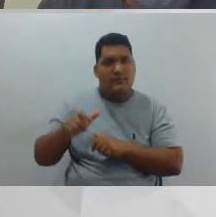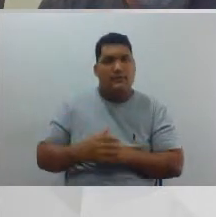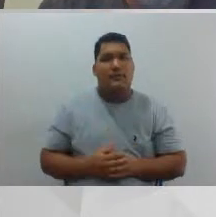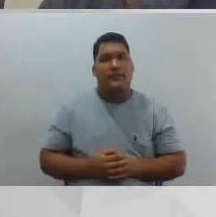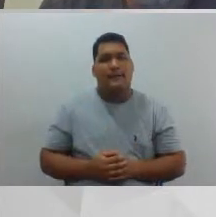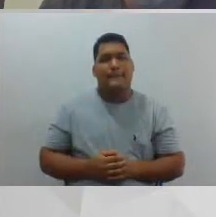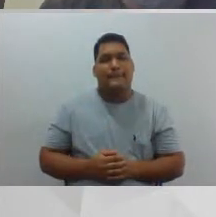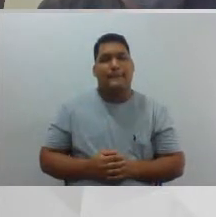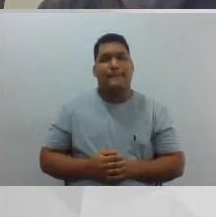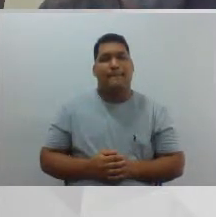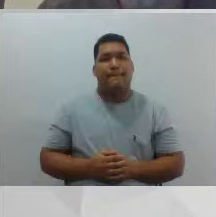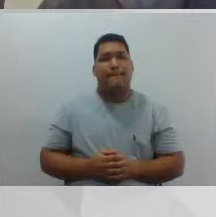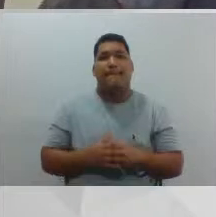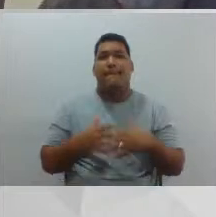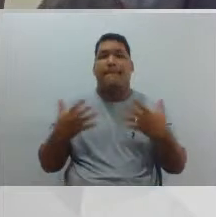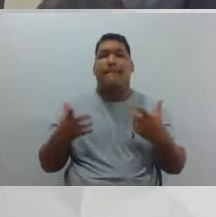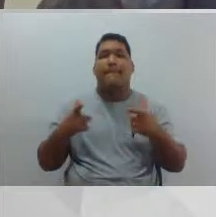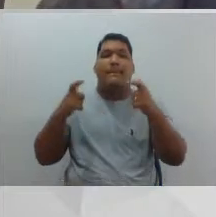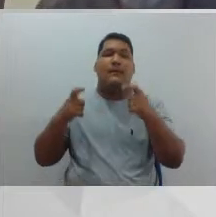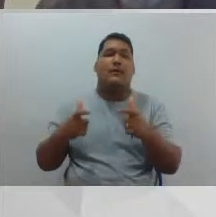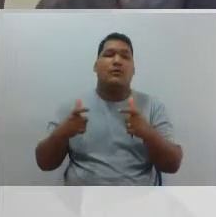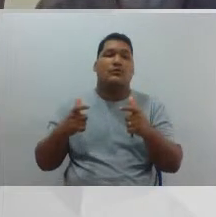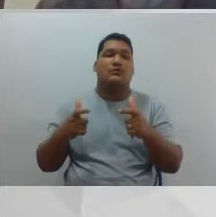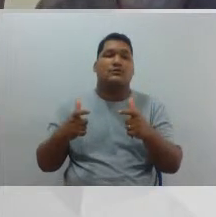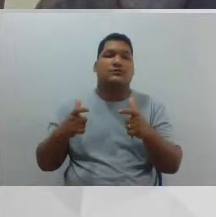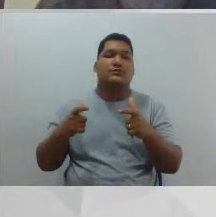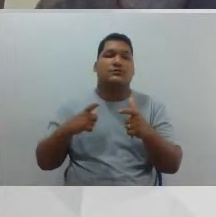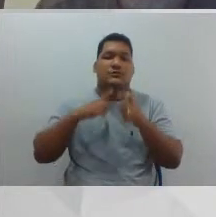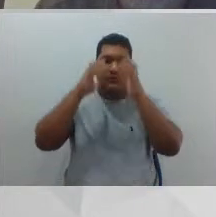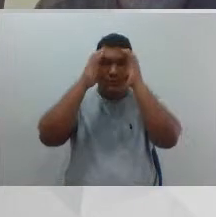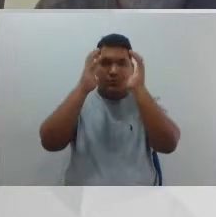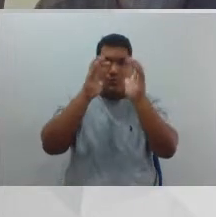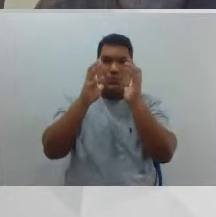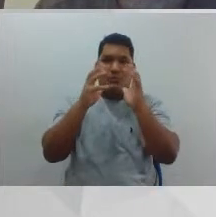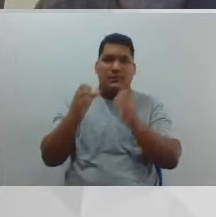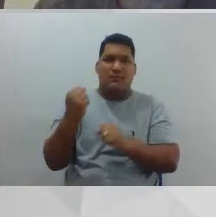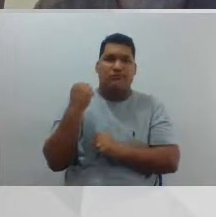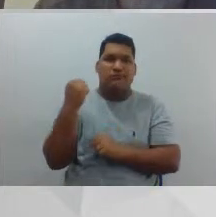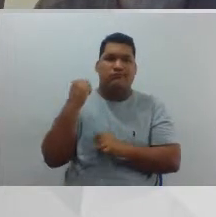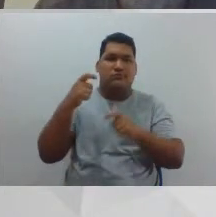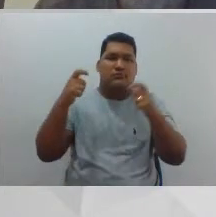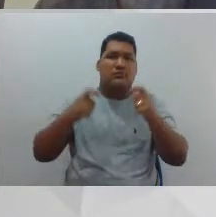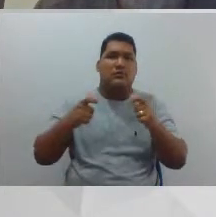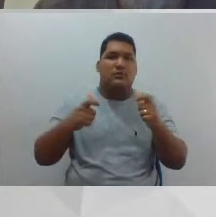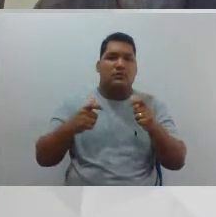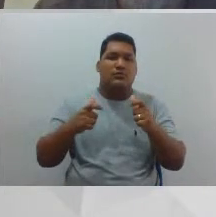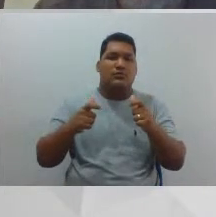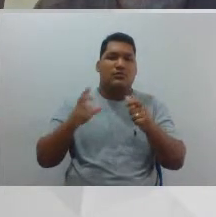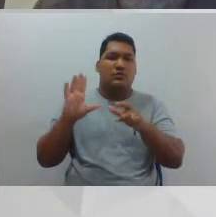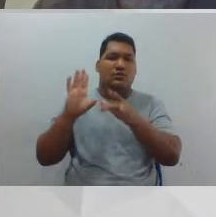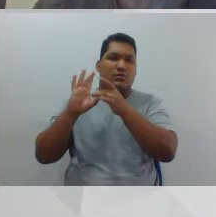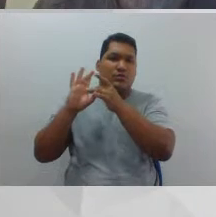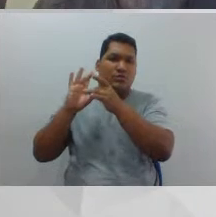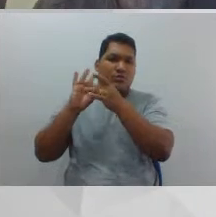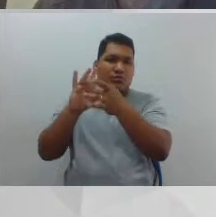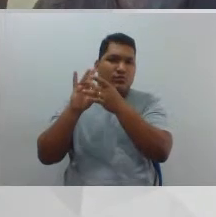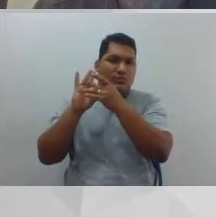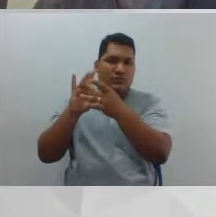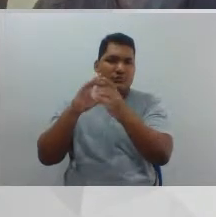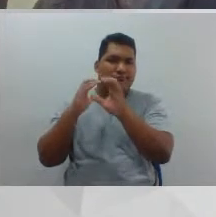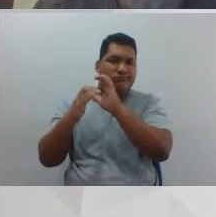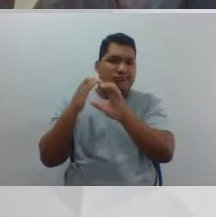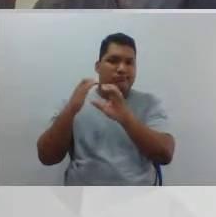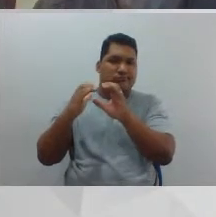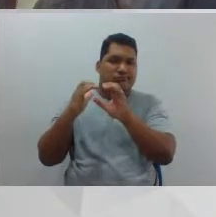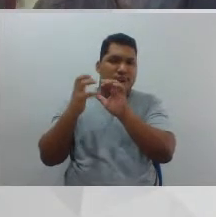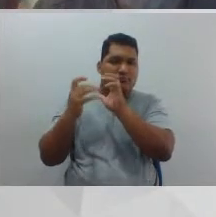E onde está o poder do cérebro? Na conexão entre os neurônios. Um neurônio só